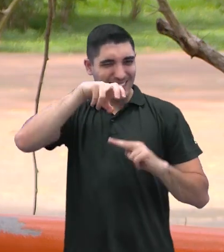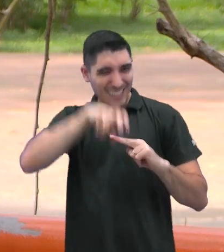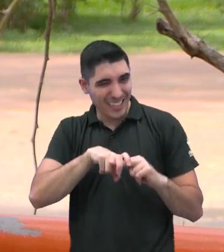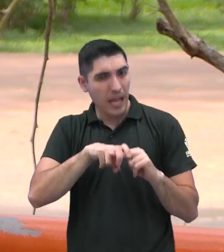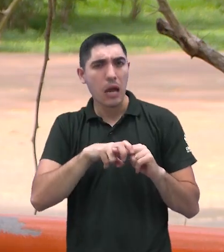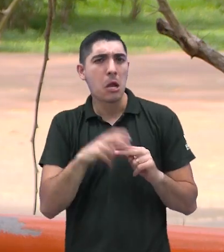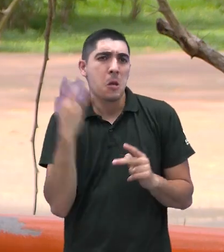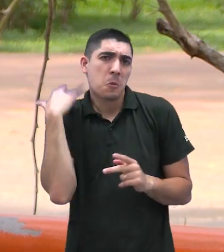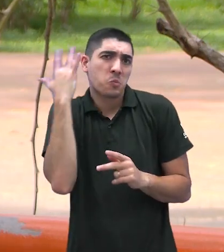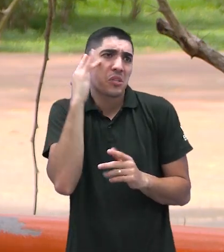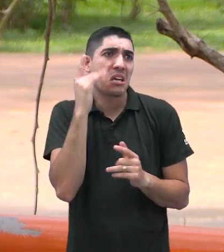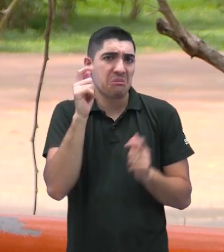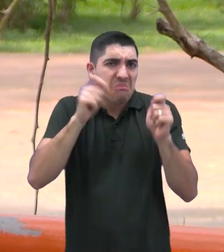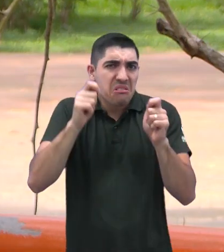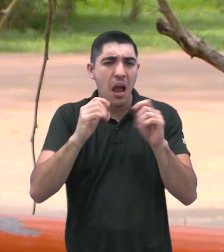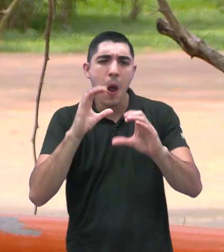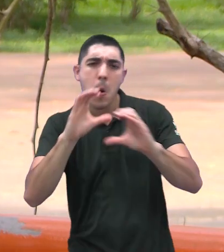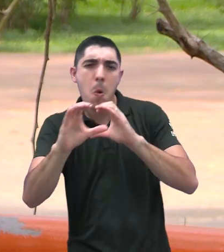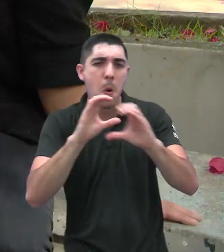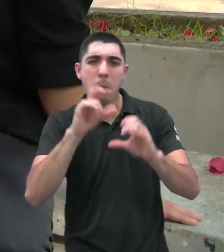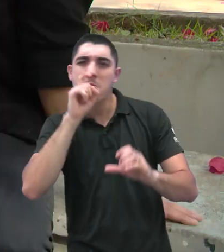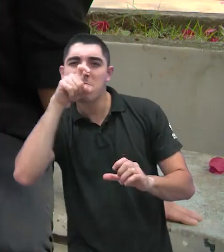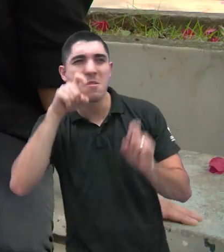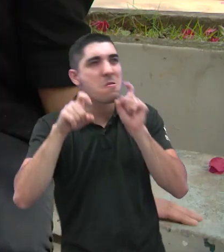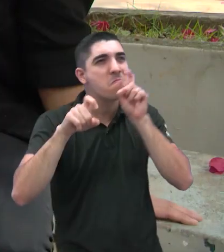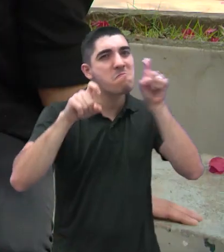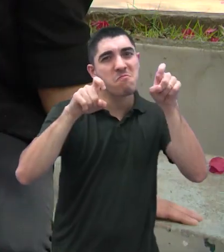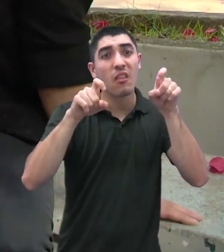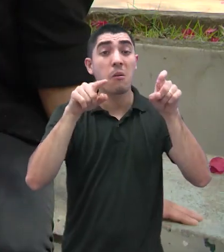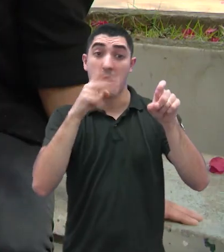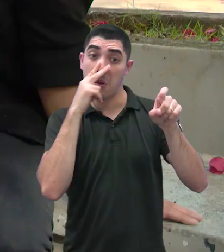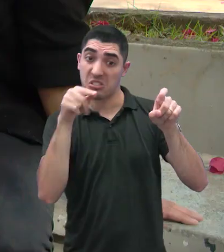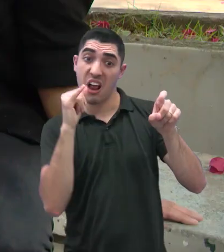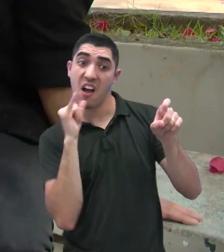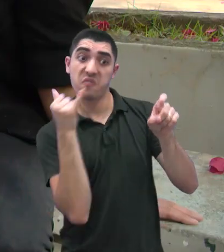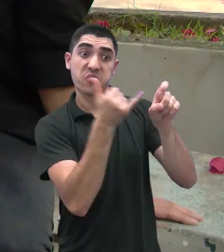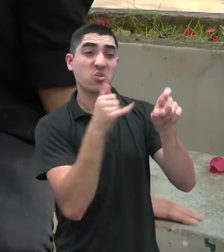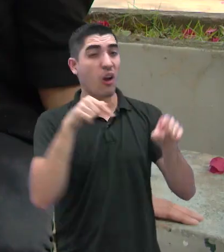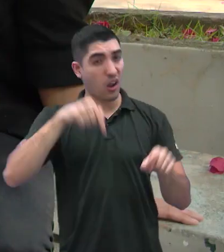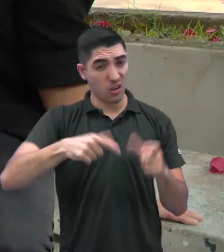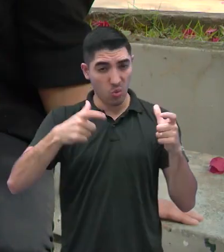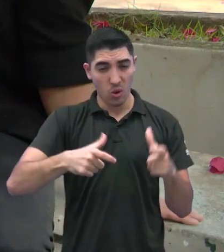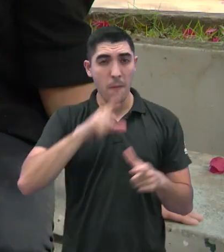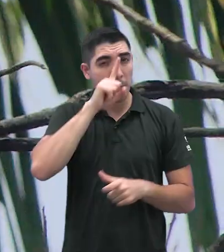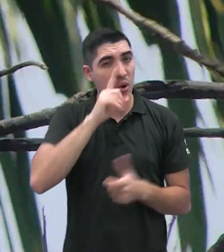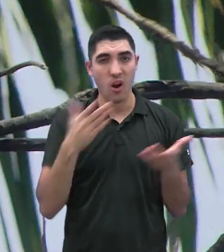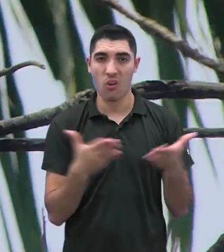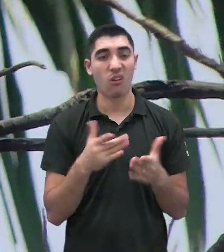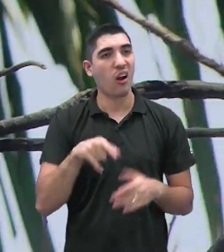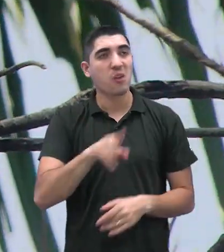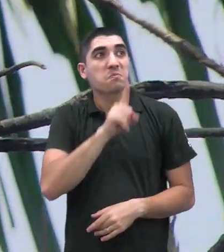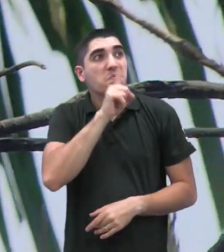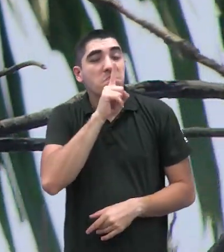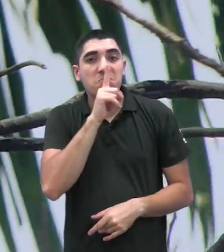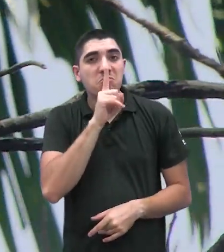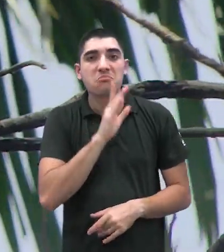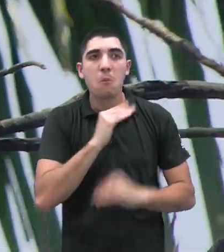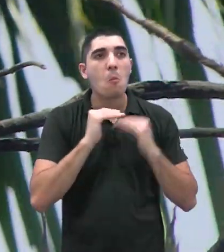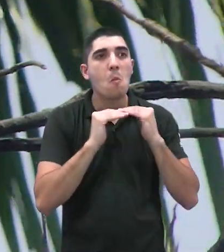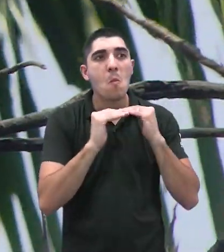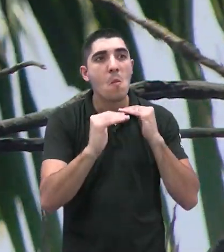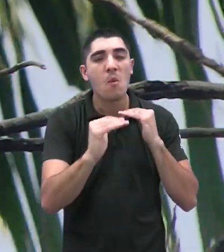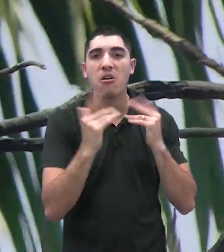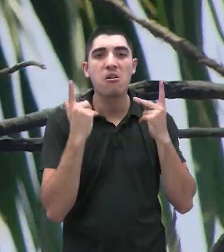maritacas. Não sei se elas se comunicam, se elas acham que agora ficou um lugar perigoso para elas. Pode ser. Tá um silêncio essa praça. E como é que